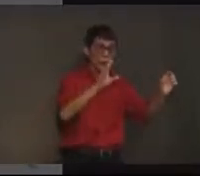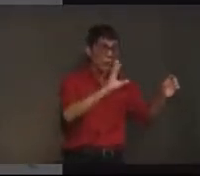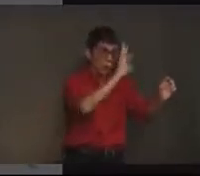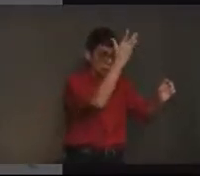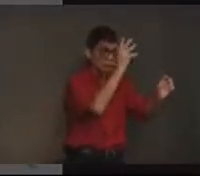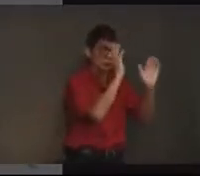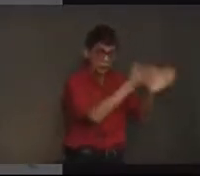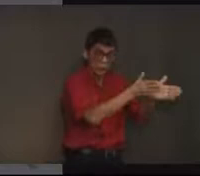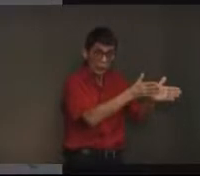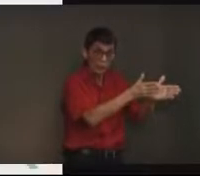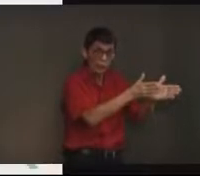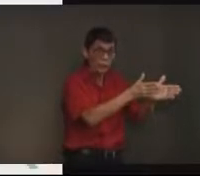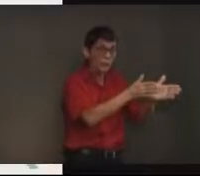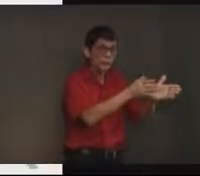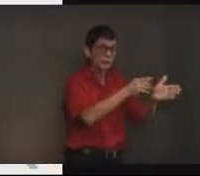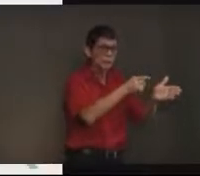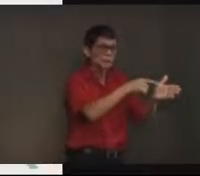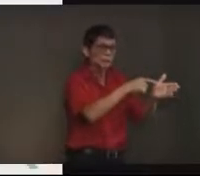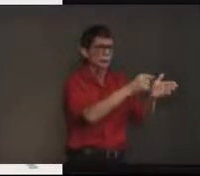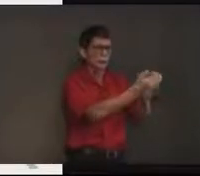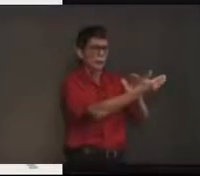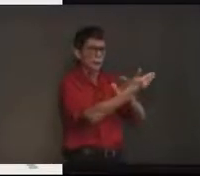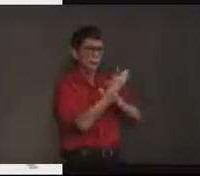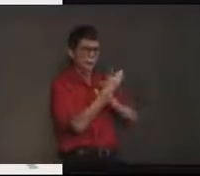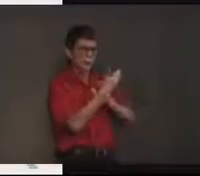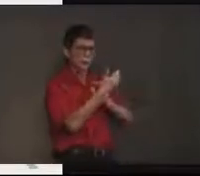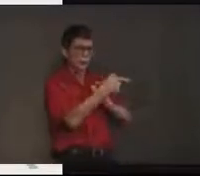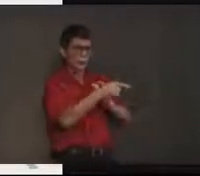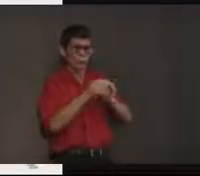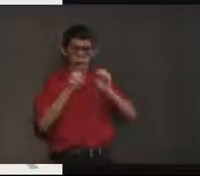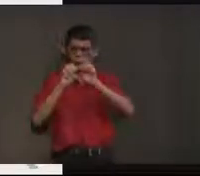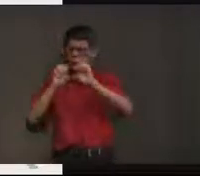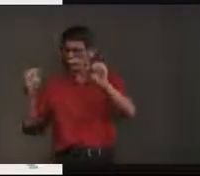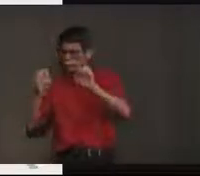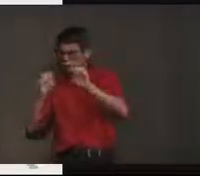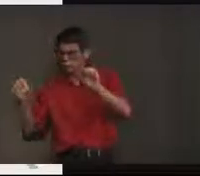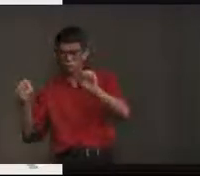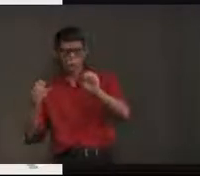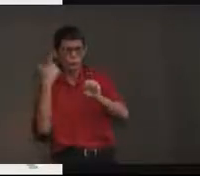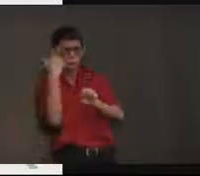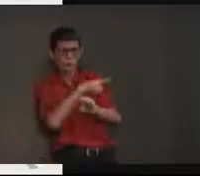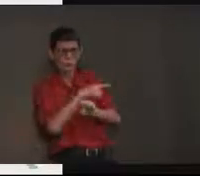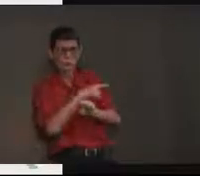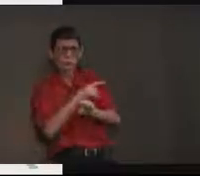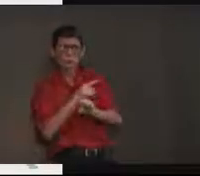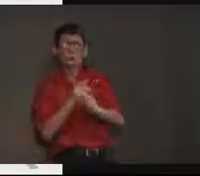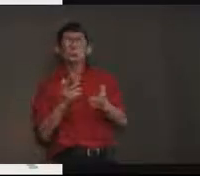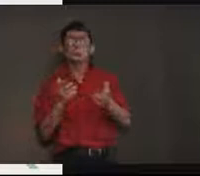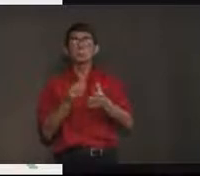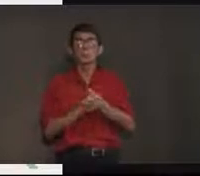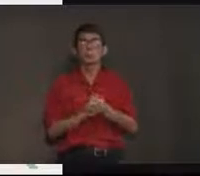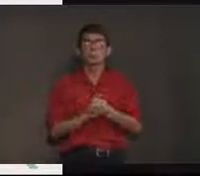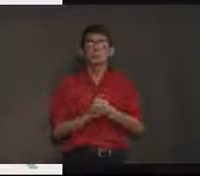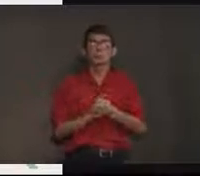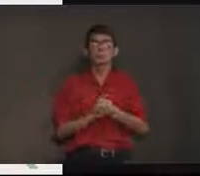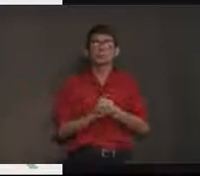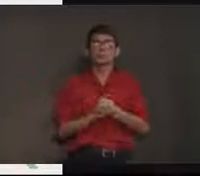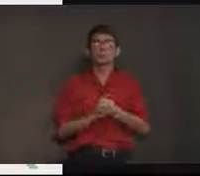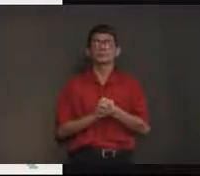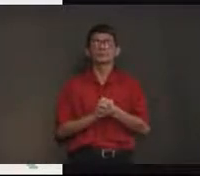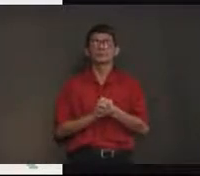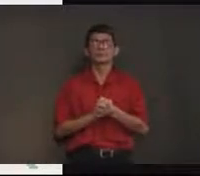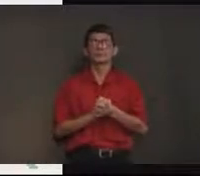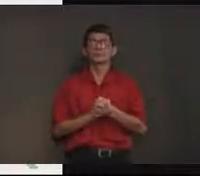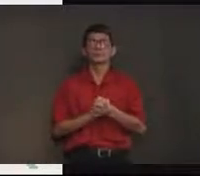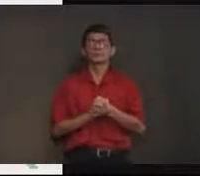integral será que ele me dá uma solução do que eu tô querendo que a equação diferencial é bom isso dá para